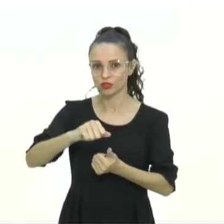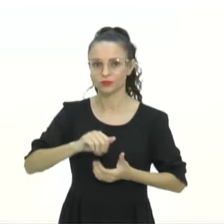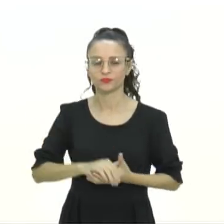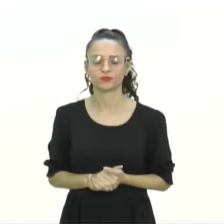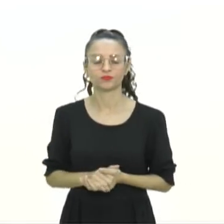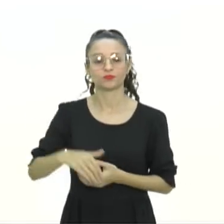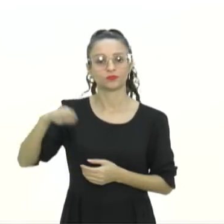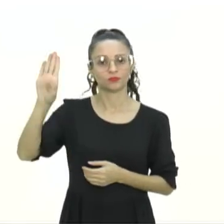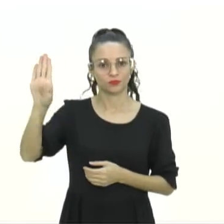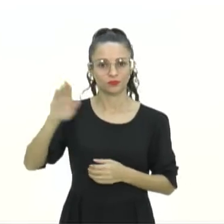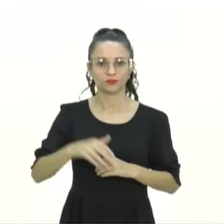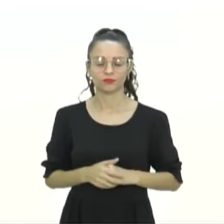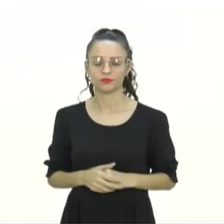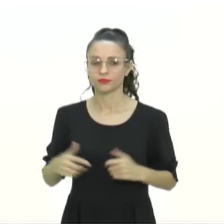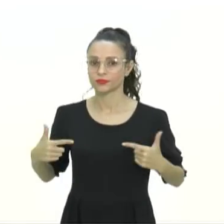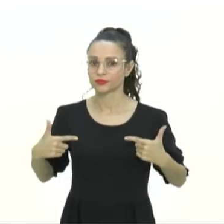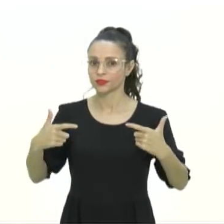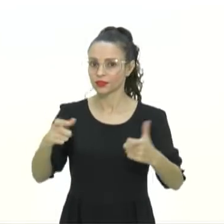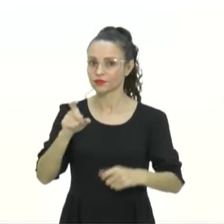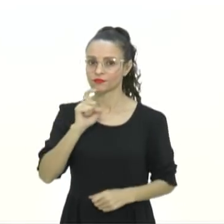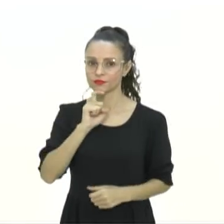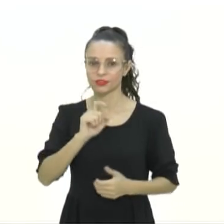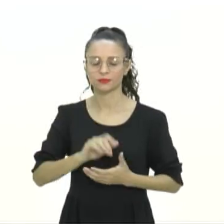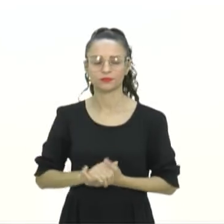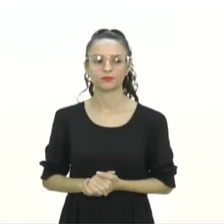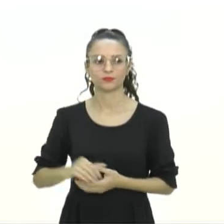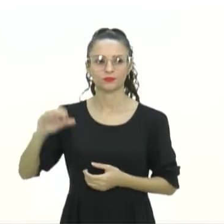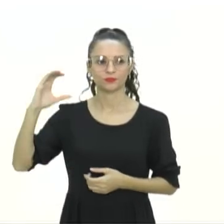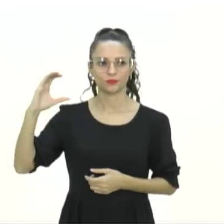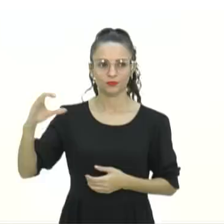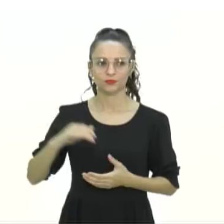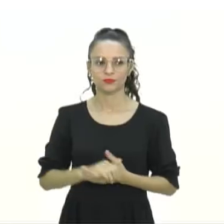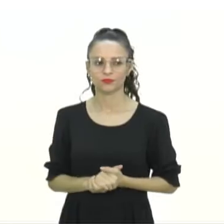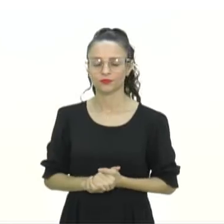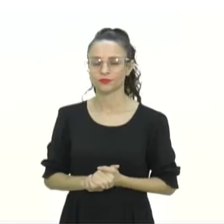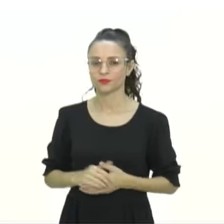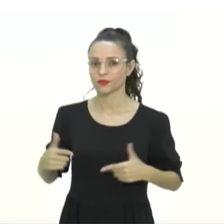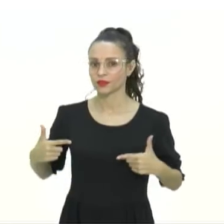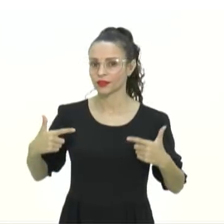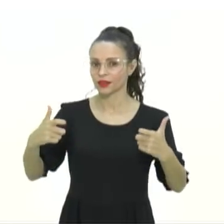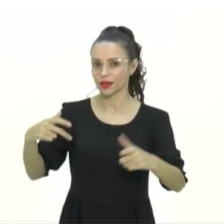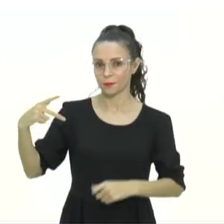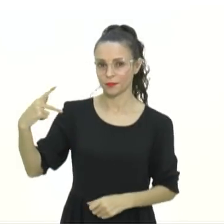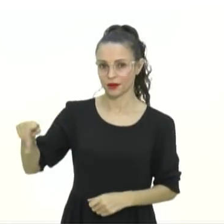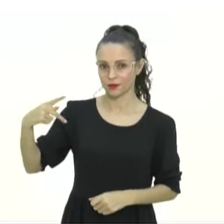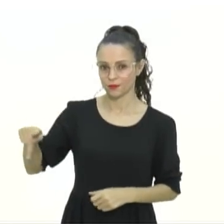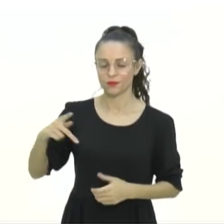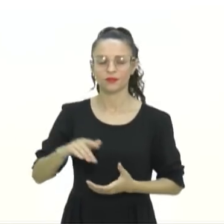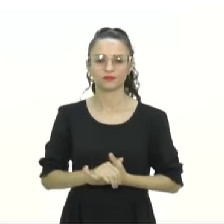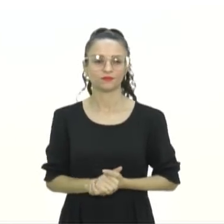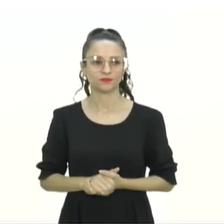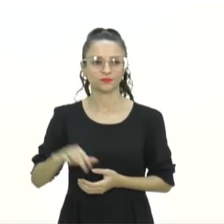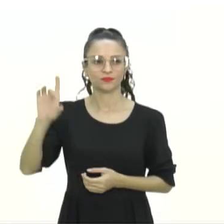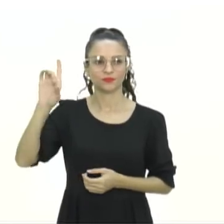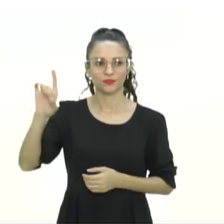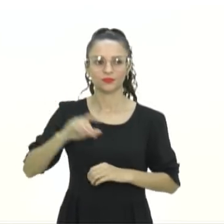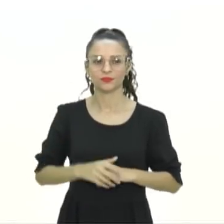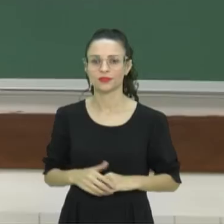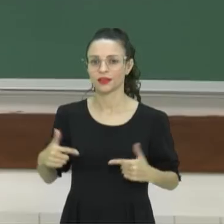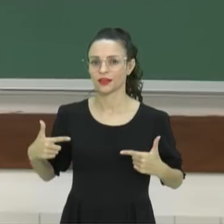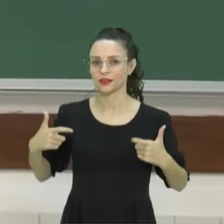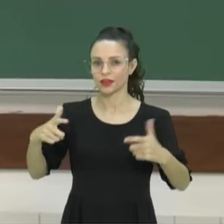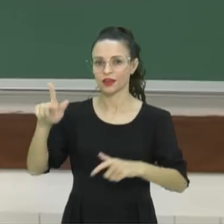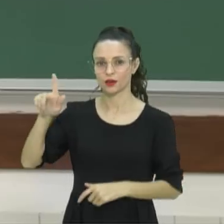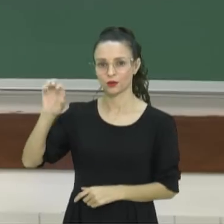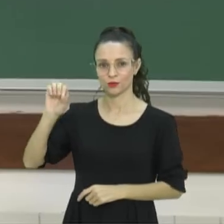Letra B, Guerra Fria. Letra C, a Guerra do Paraguai. Ou letra D, a Guerra do